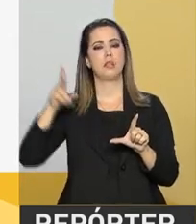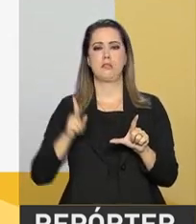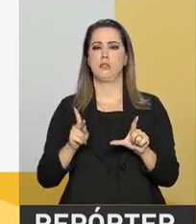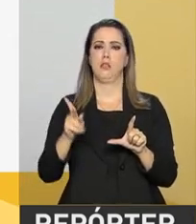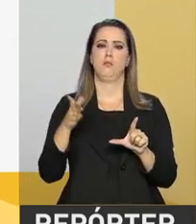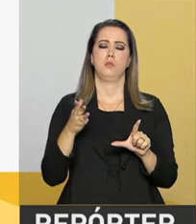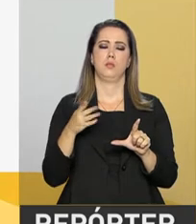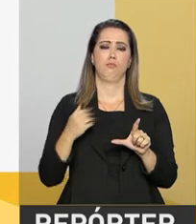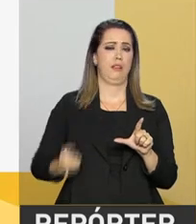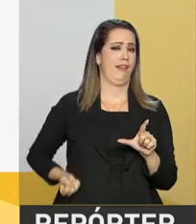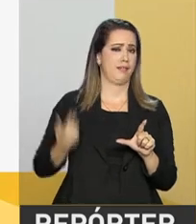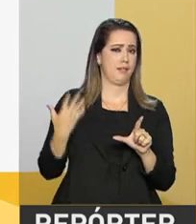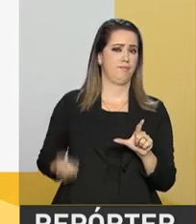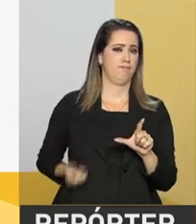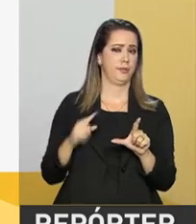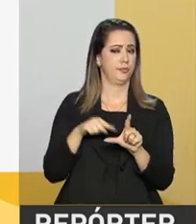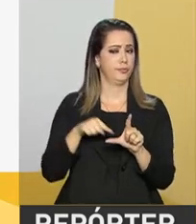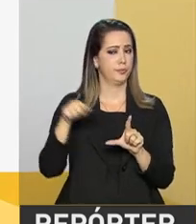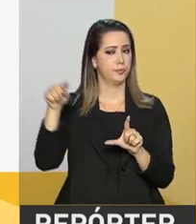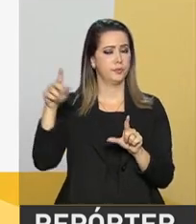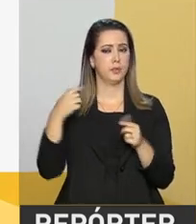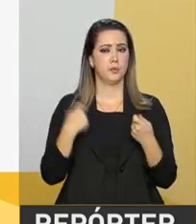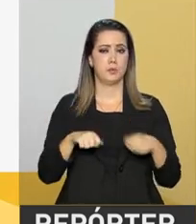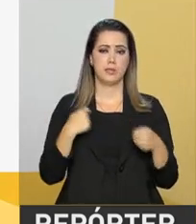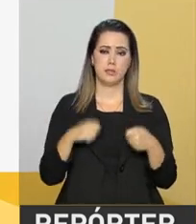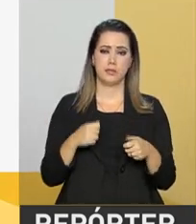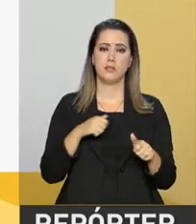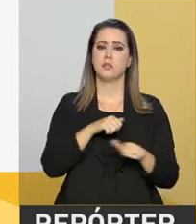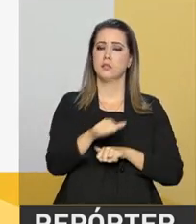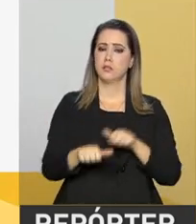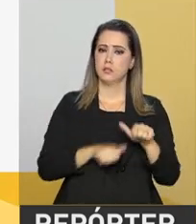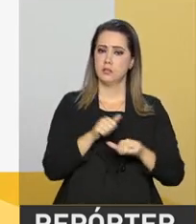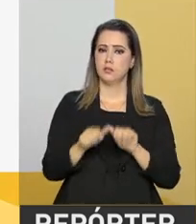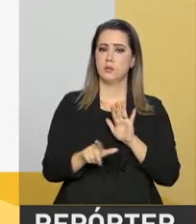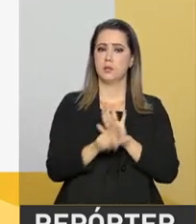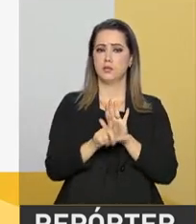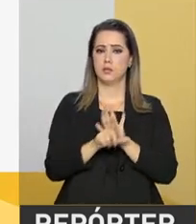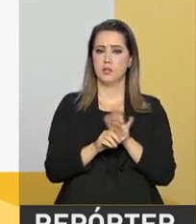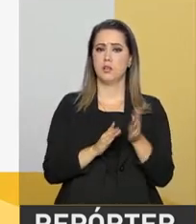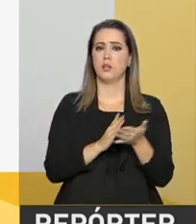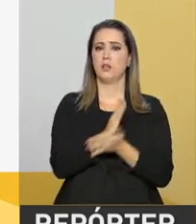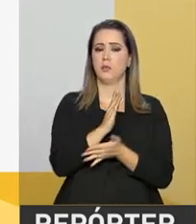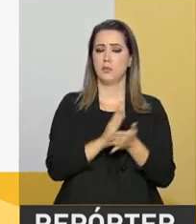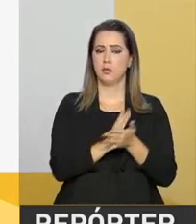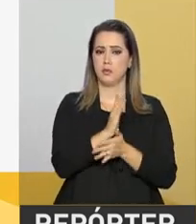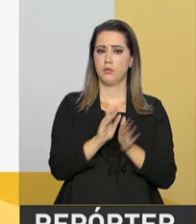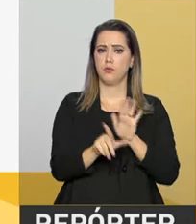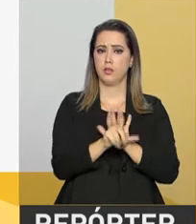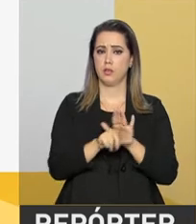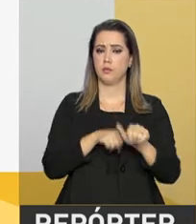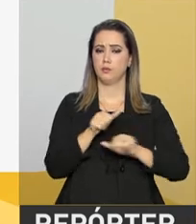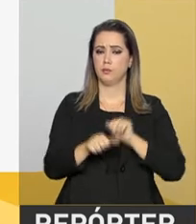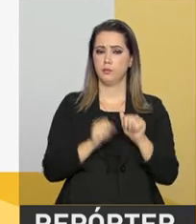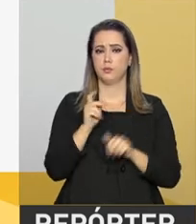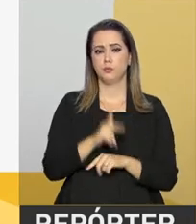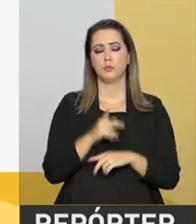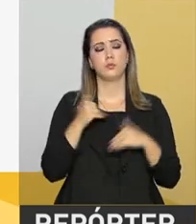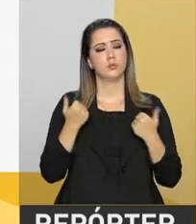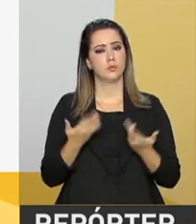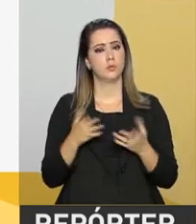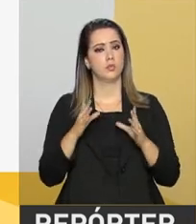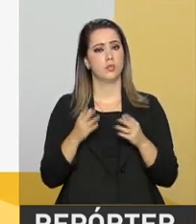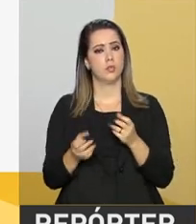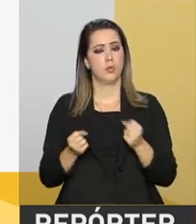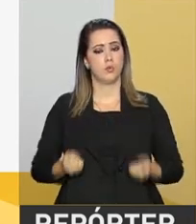absolutamente necessário que se faça a aprovação da reforma da Previdência para que as despesas possam